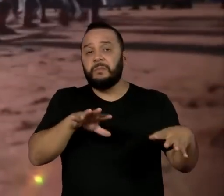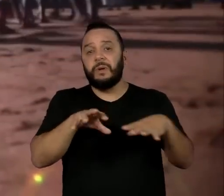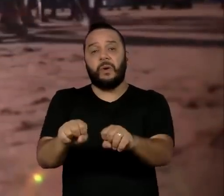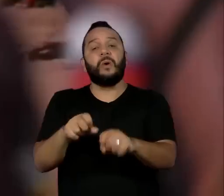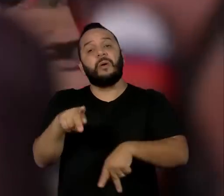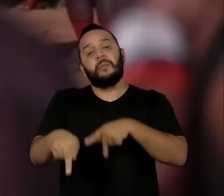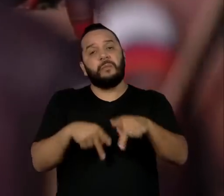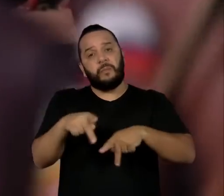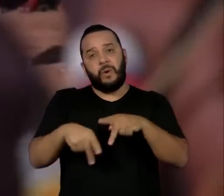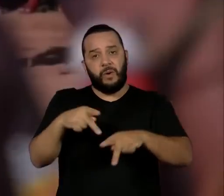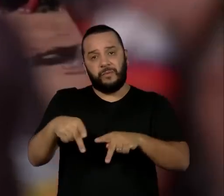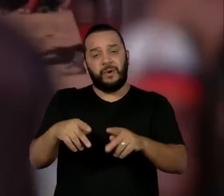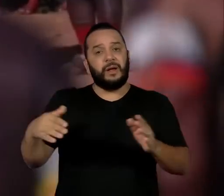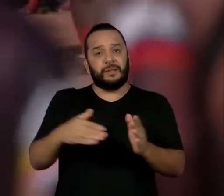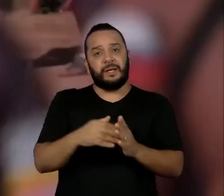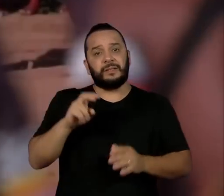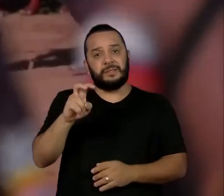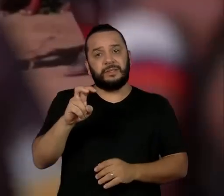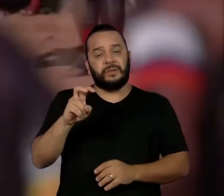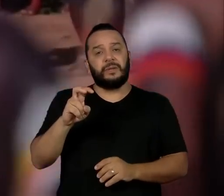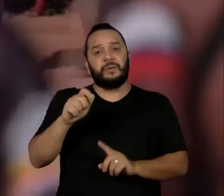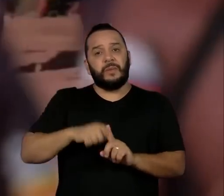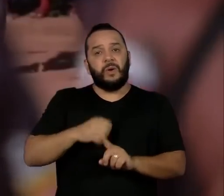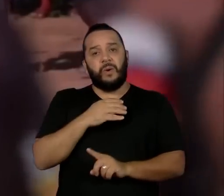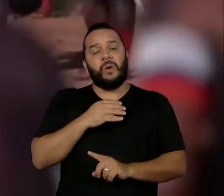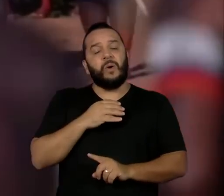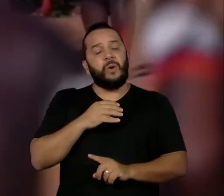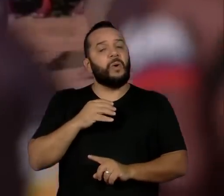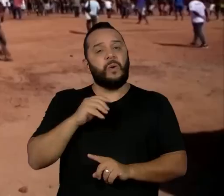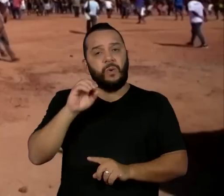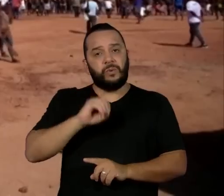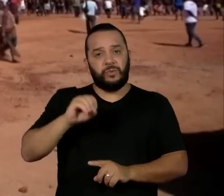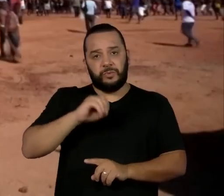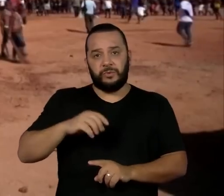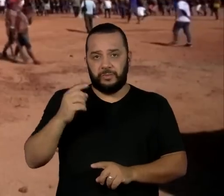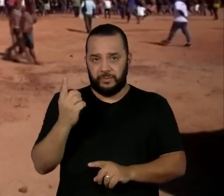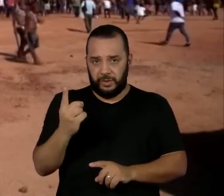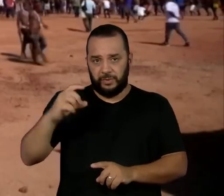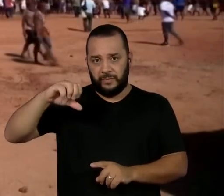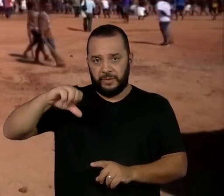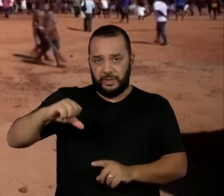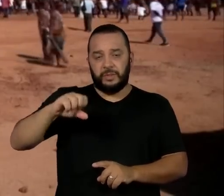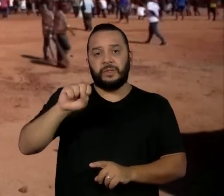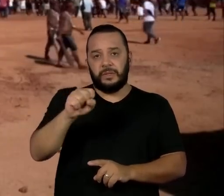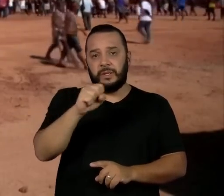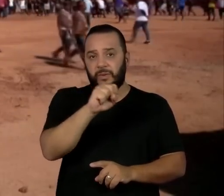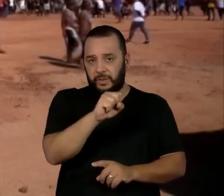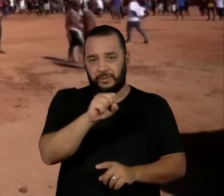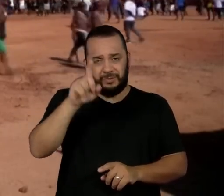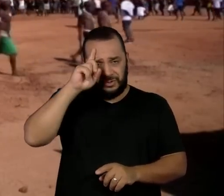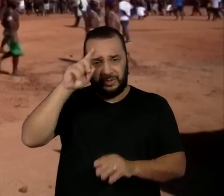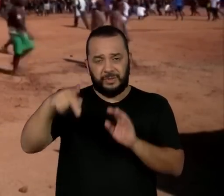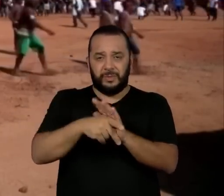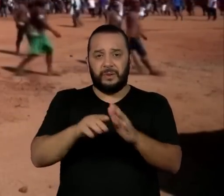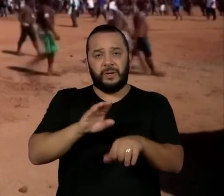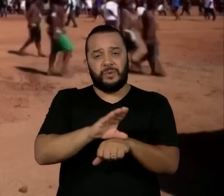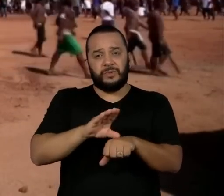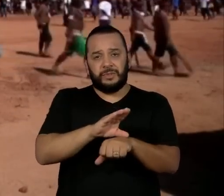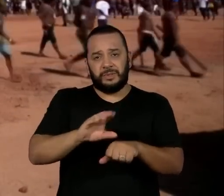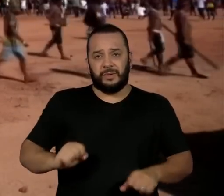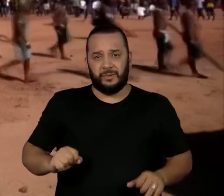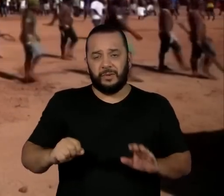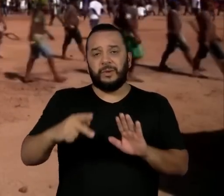povos originários até 5 de outubro de 1988, data da Constituição. O projeto já foi